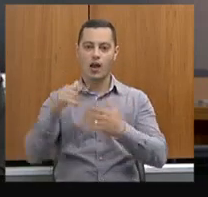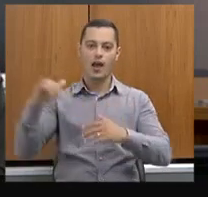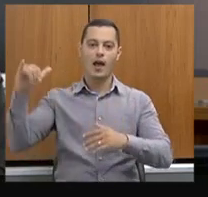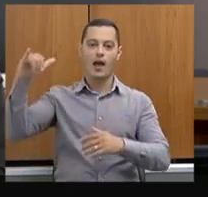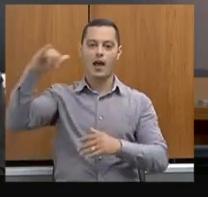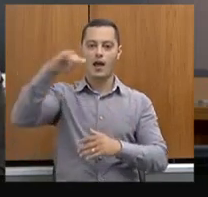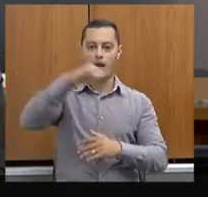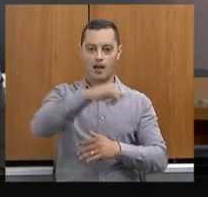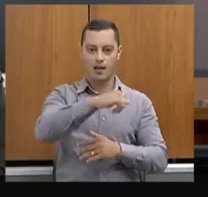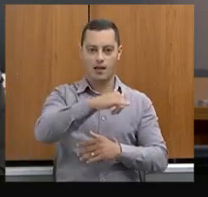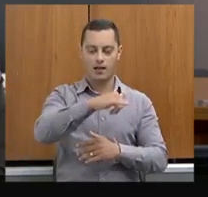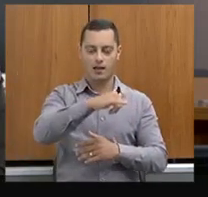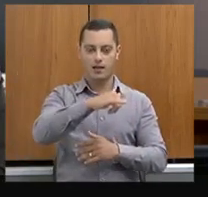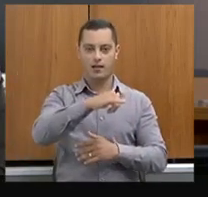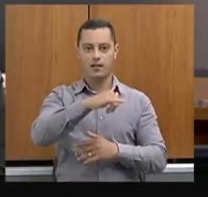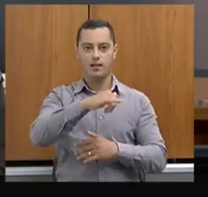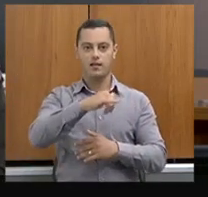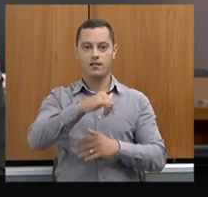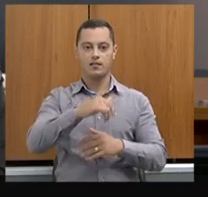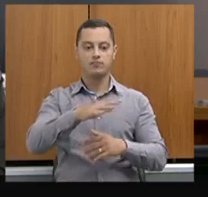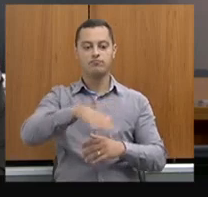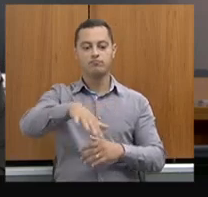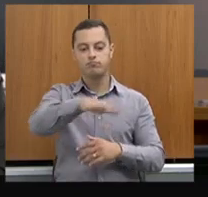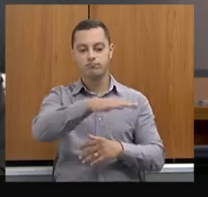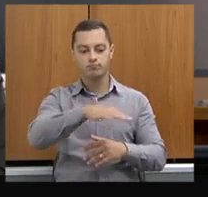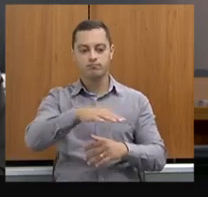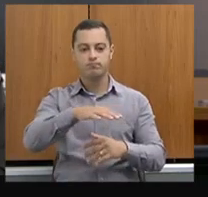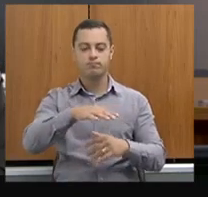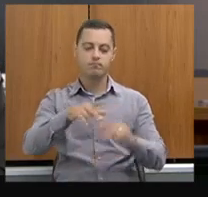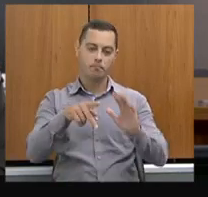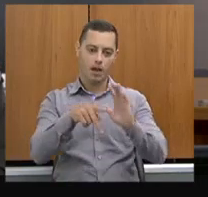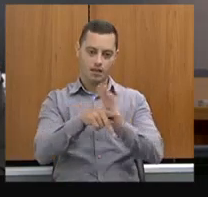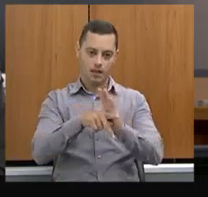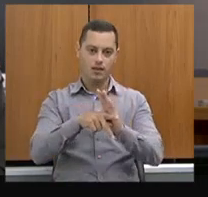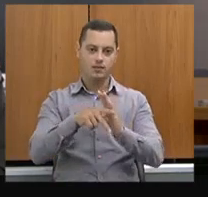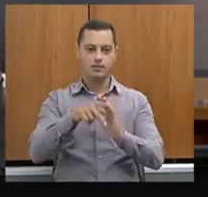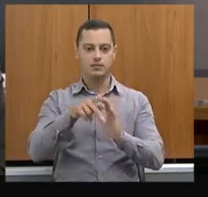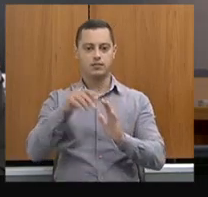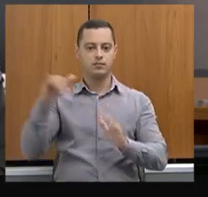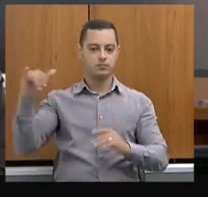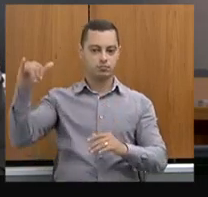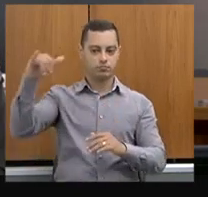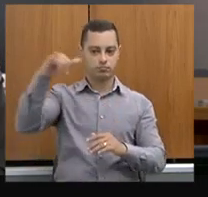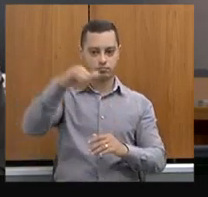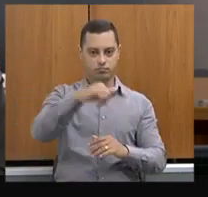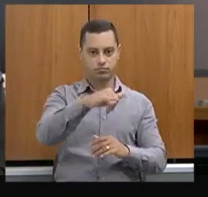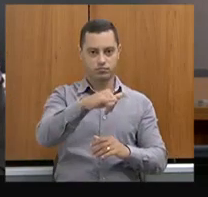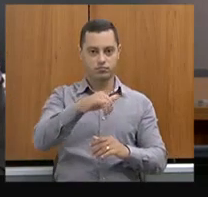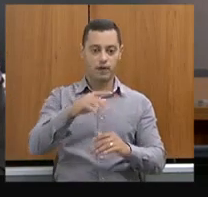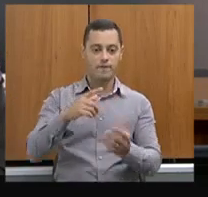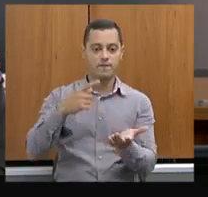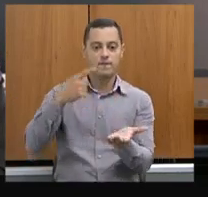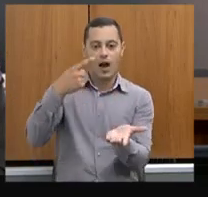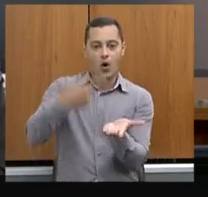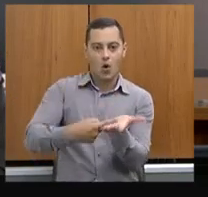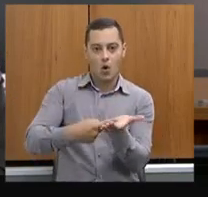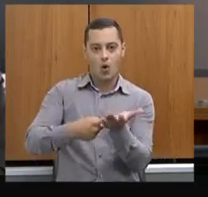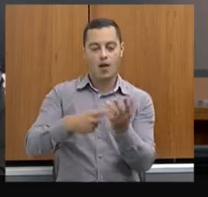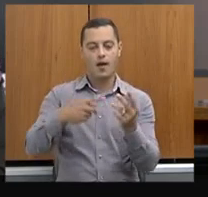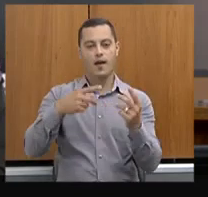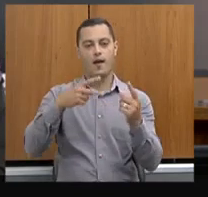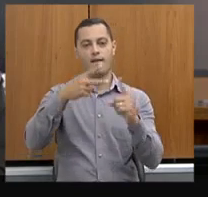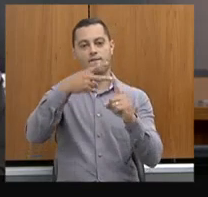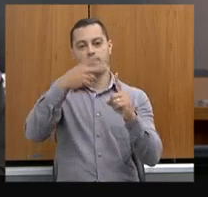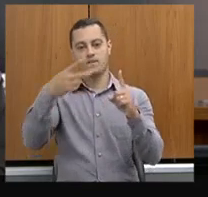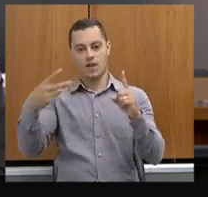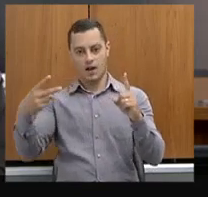e aquele espaço é da Infraero e em razão do acordo com a vale o governo do